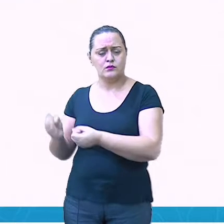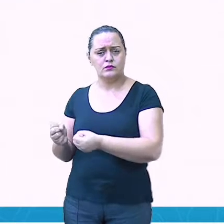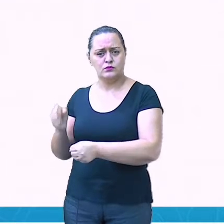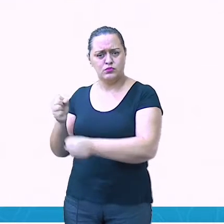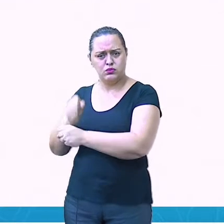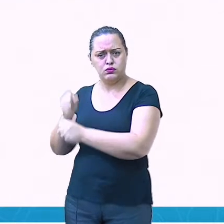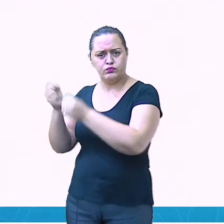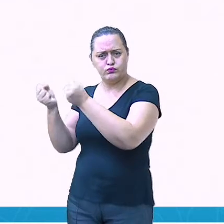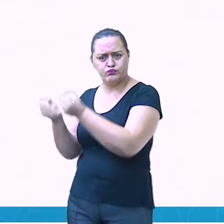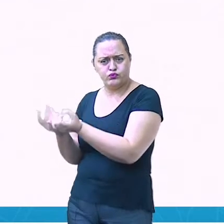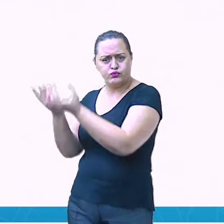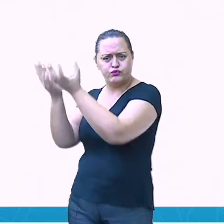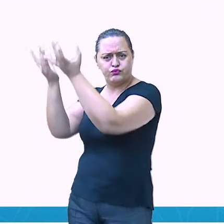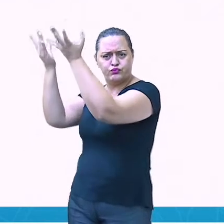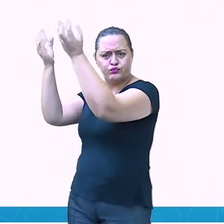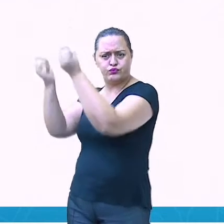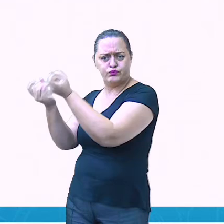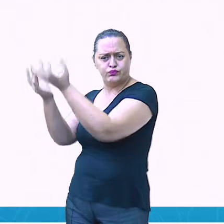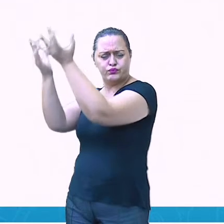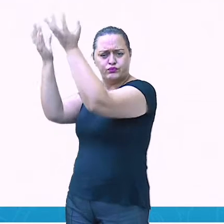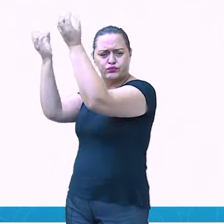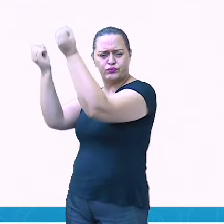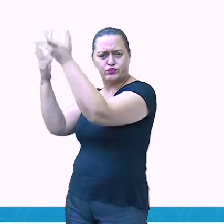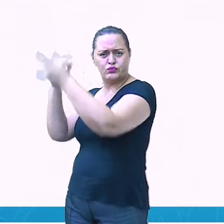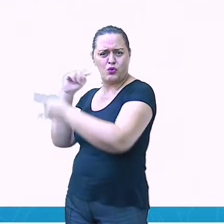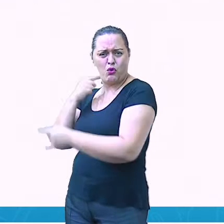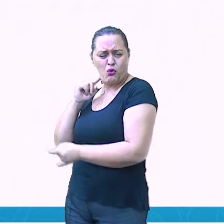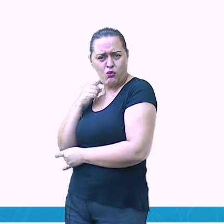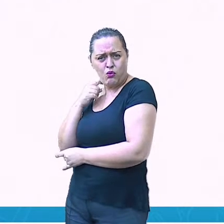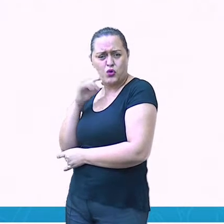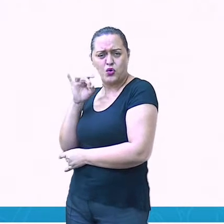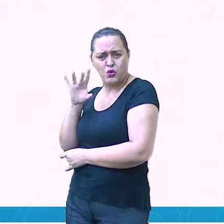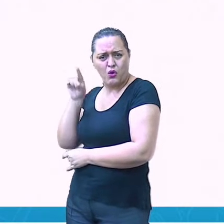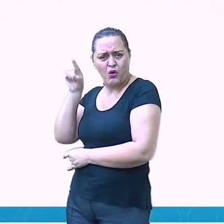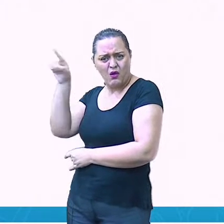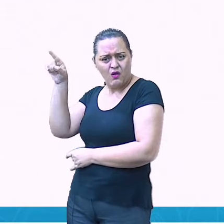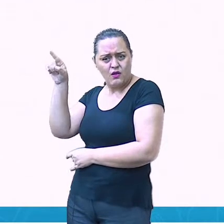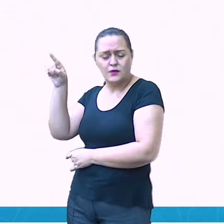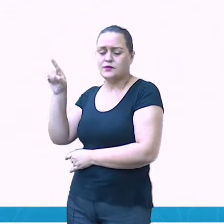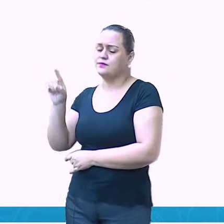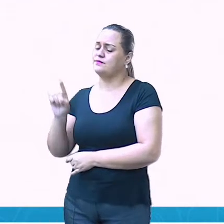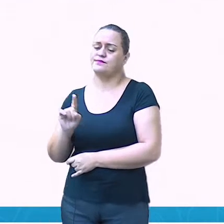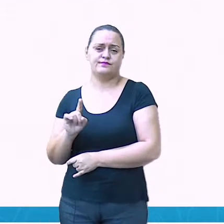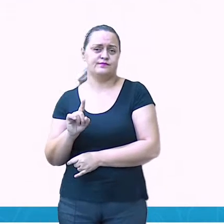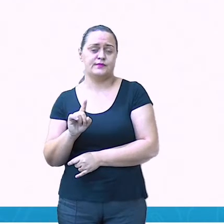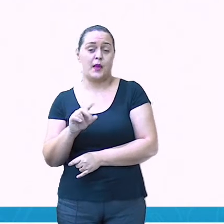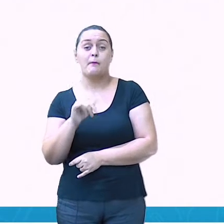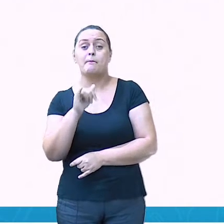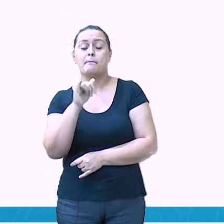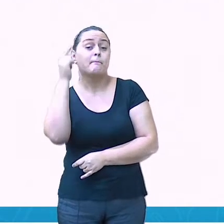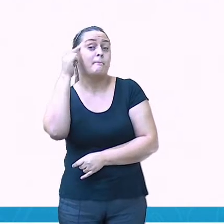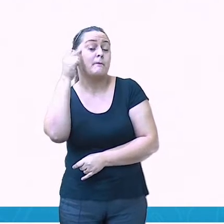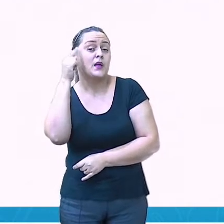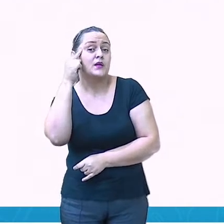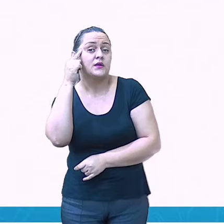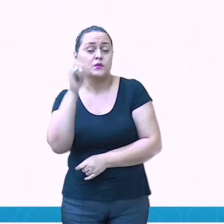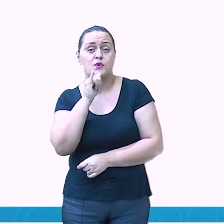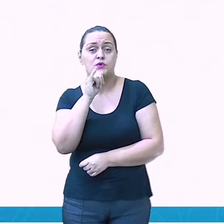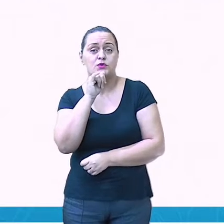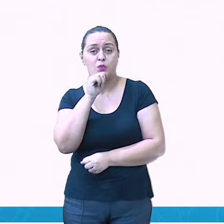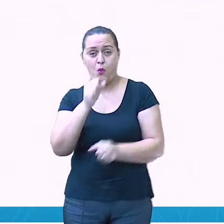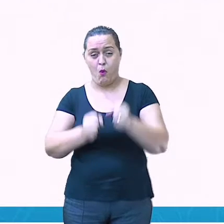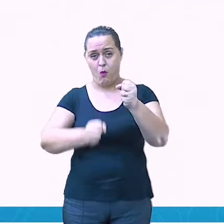emissão, né, do gás que o carro, quando a gente está ali dirigindo, libera. os